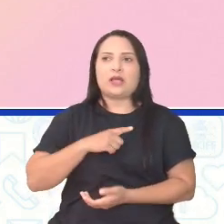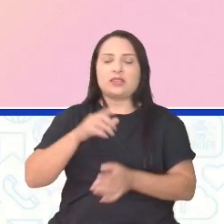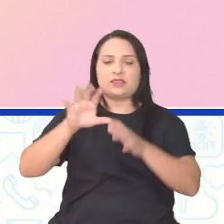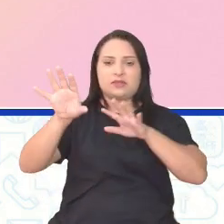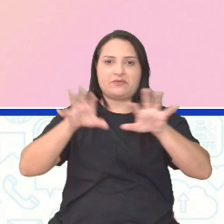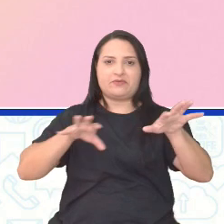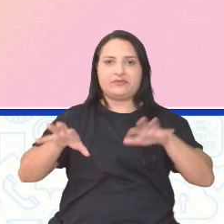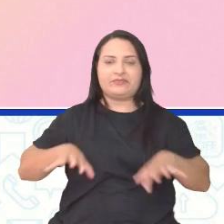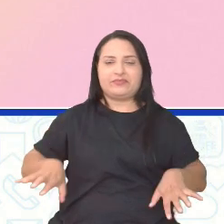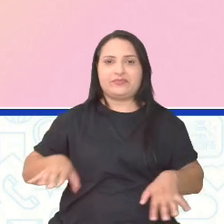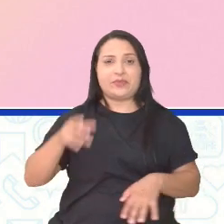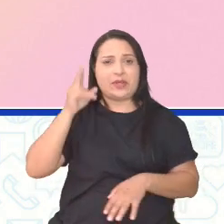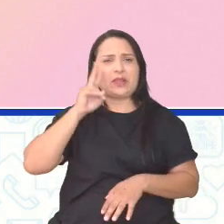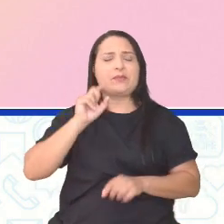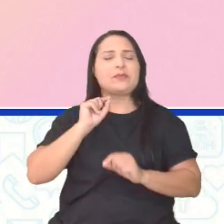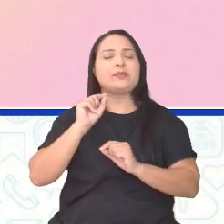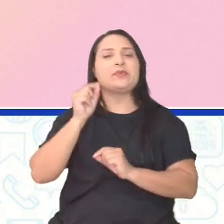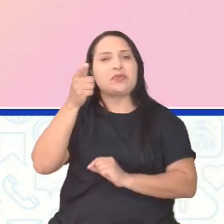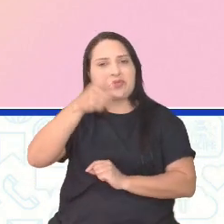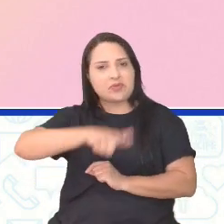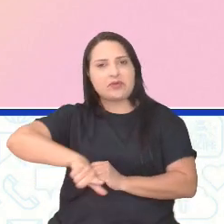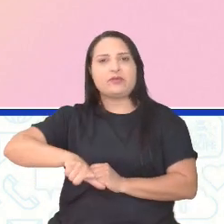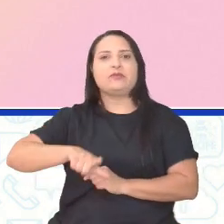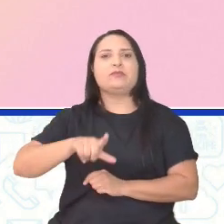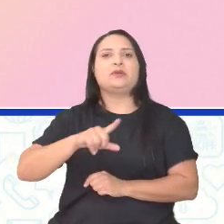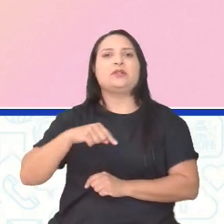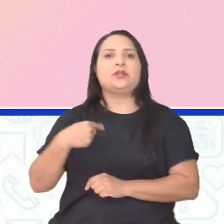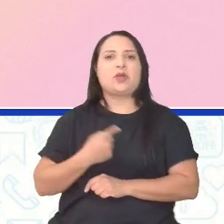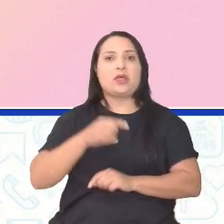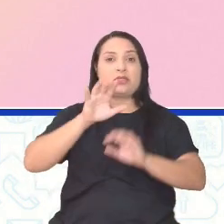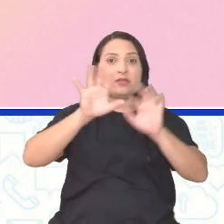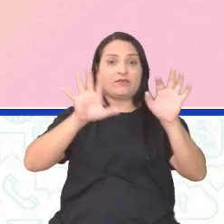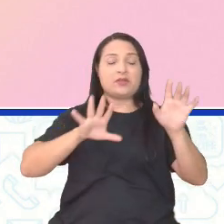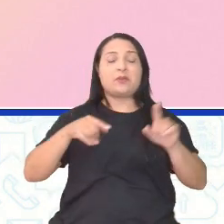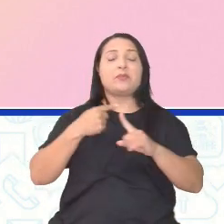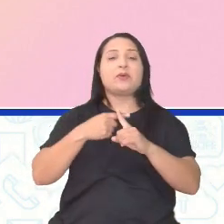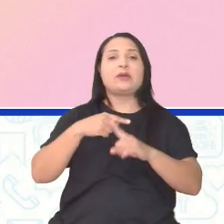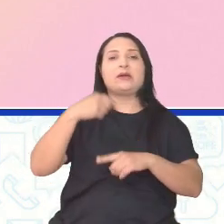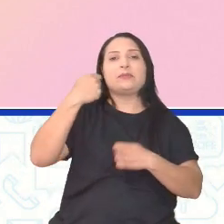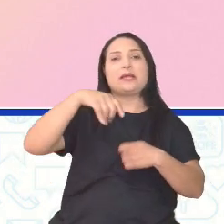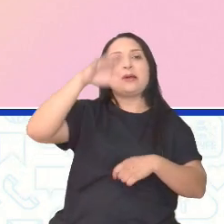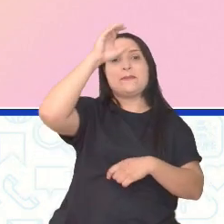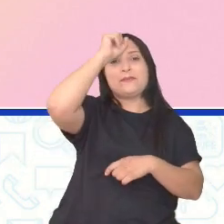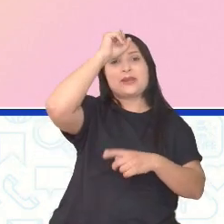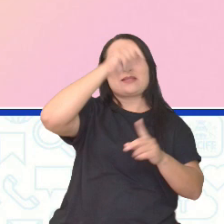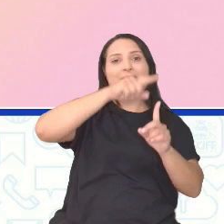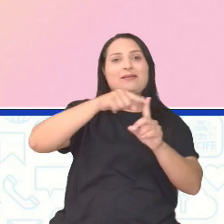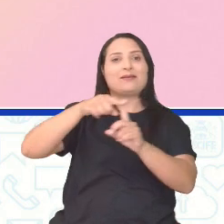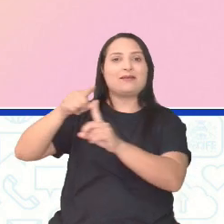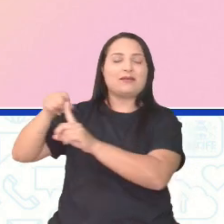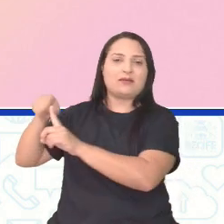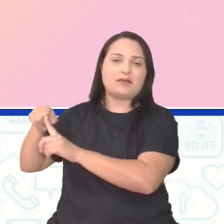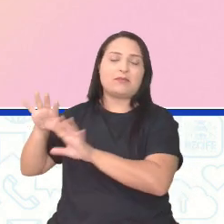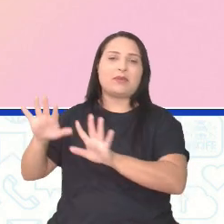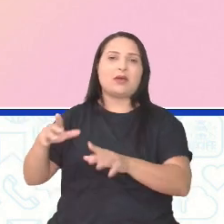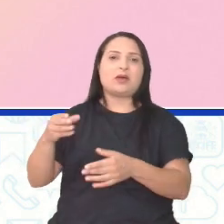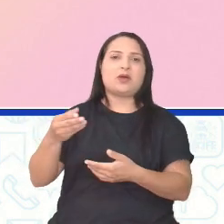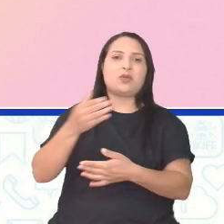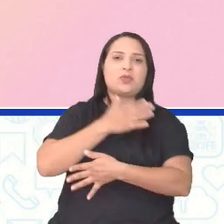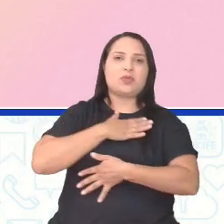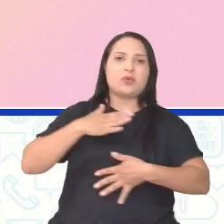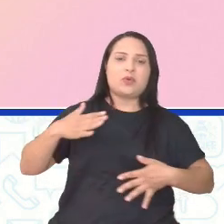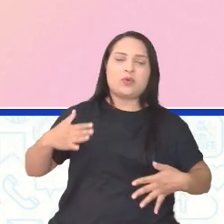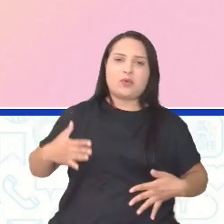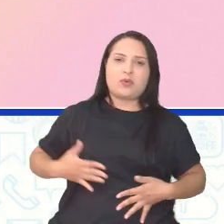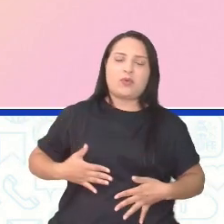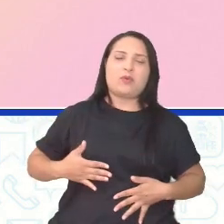Lembrando mais uma vez que tudo isso está sendo dividido para a gente aprender a questão do funcionamento, mas no nosso corpo tudo isso acontece